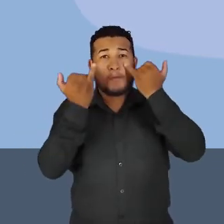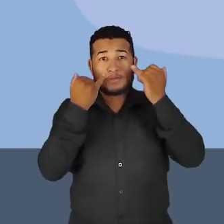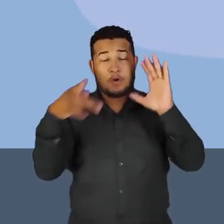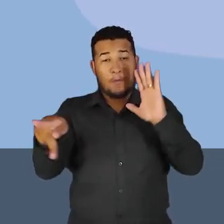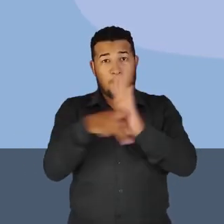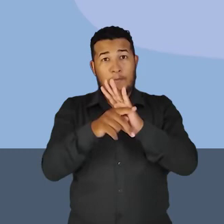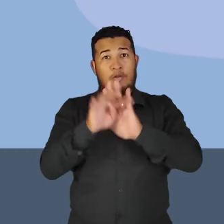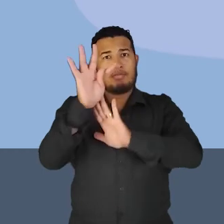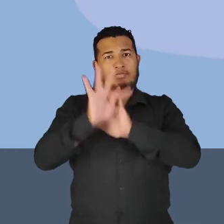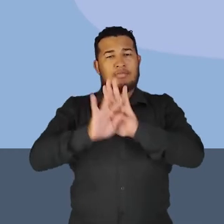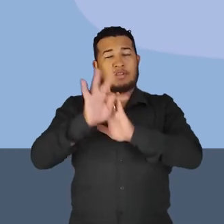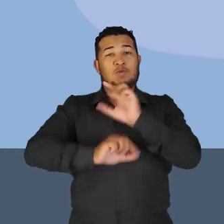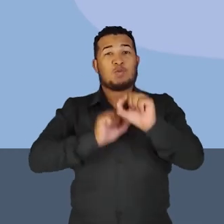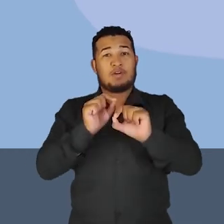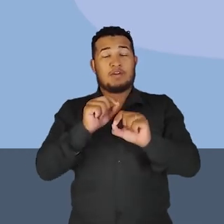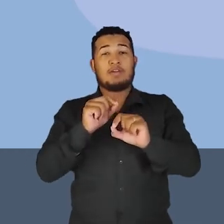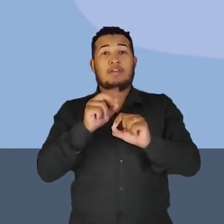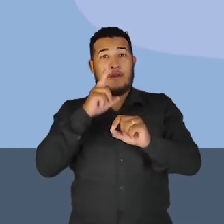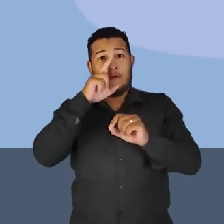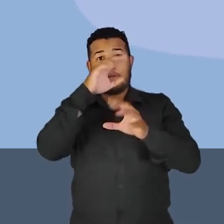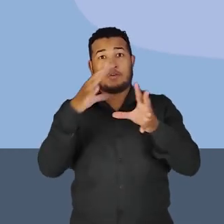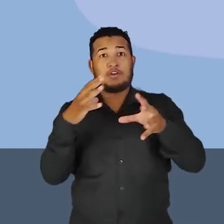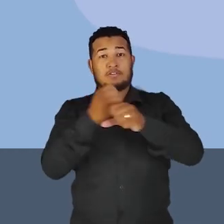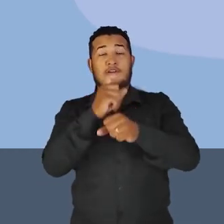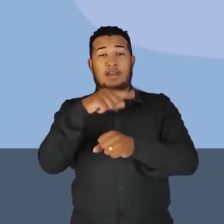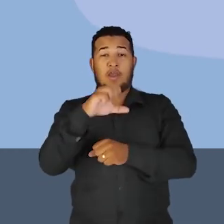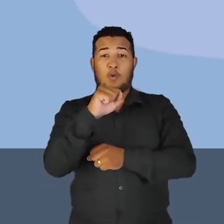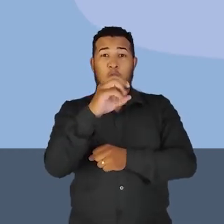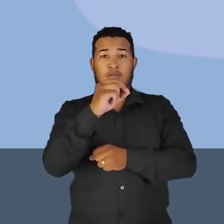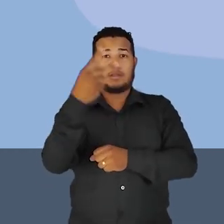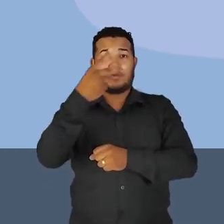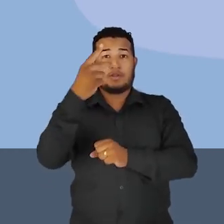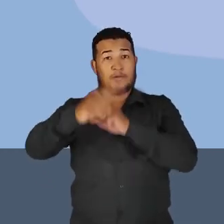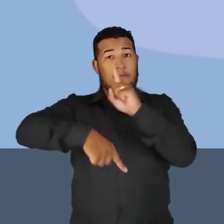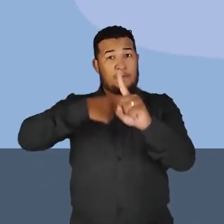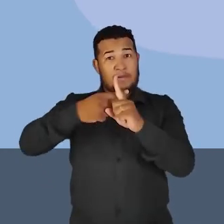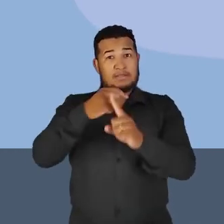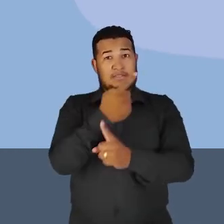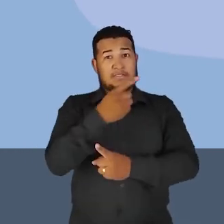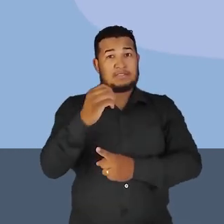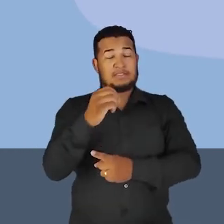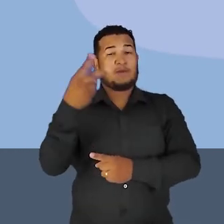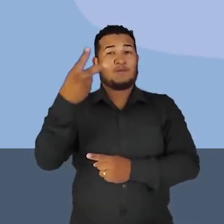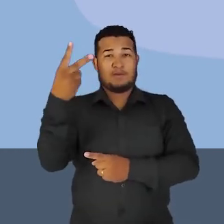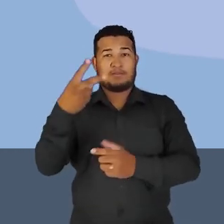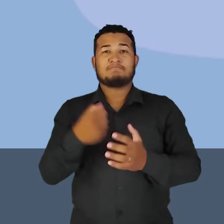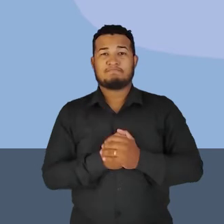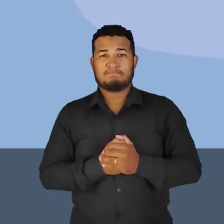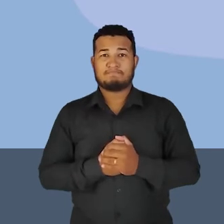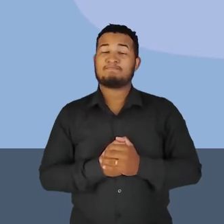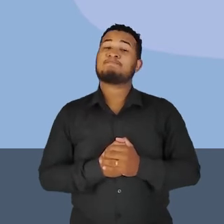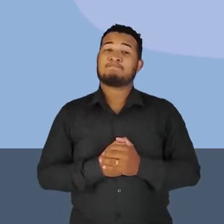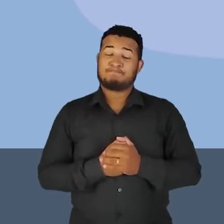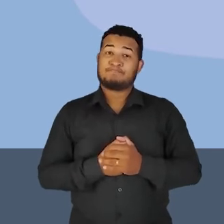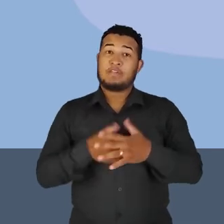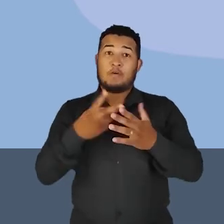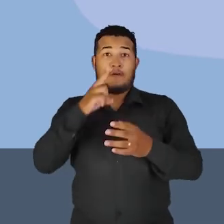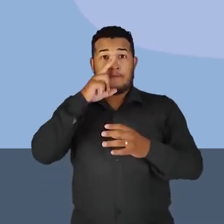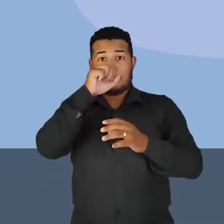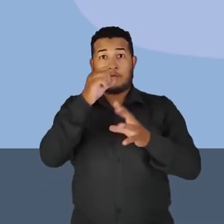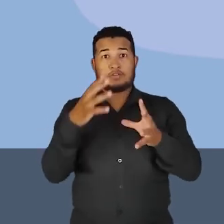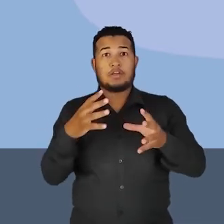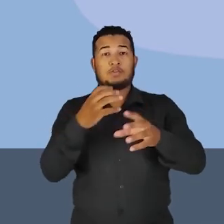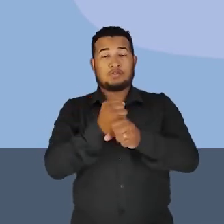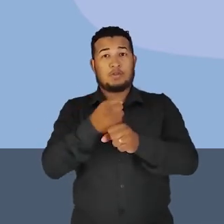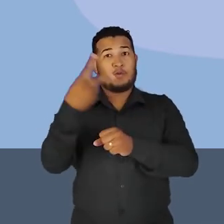força resultante ao quadrado seria igual a 80 ao quadrado mais 100 ao quadrado. Logo, a nossa força resultante